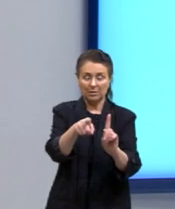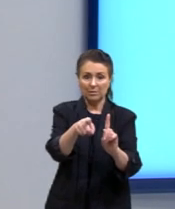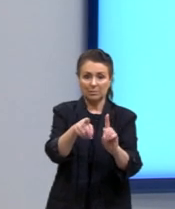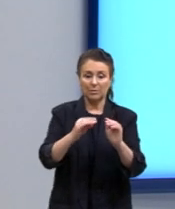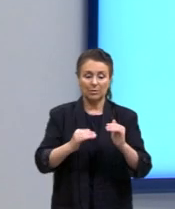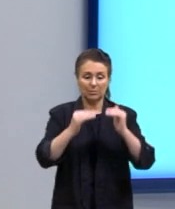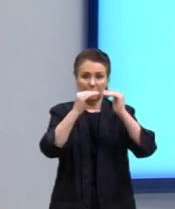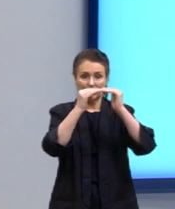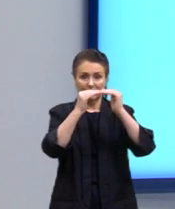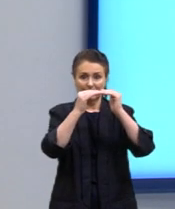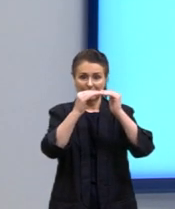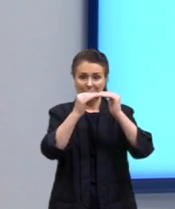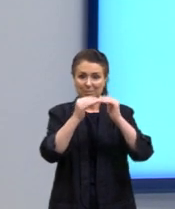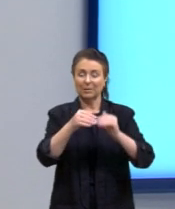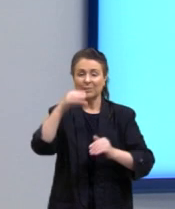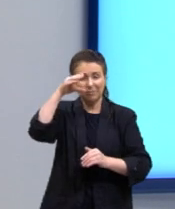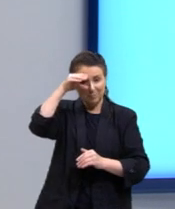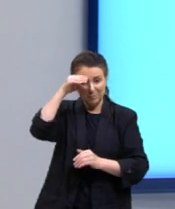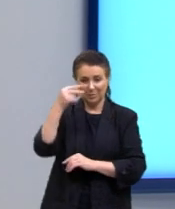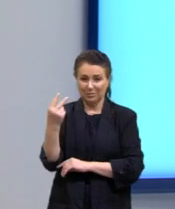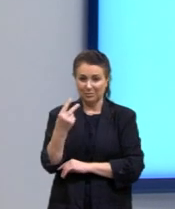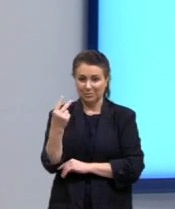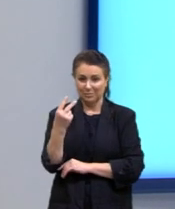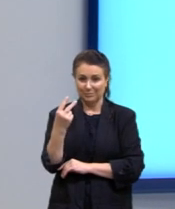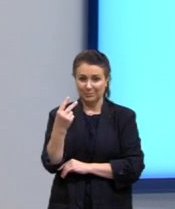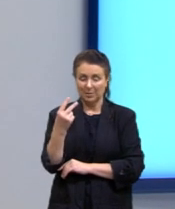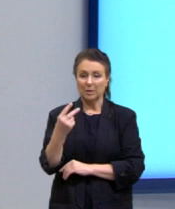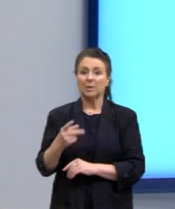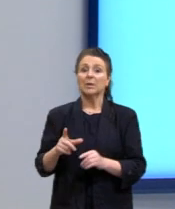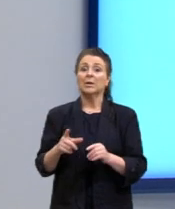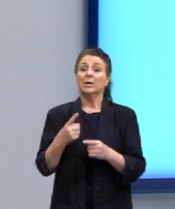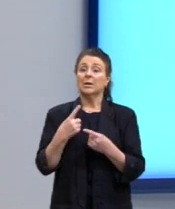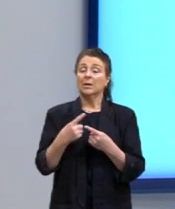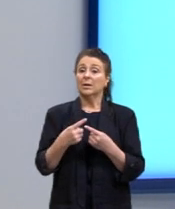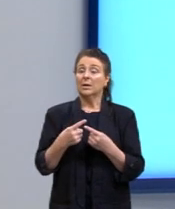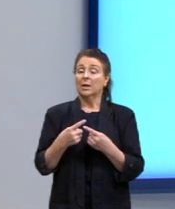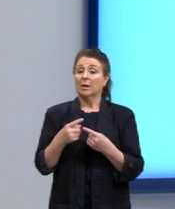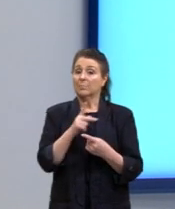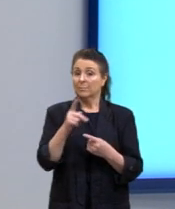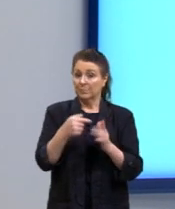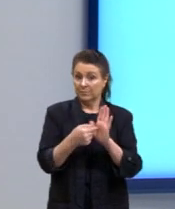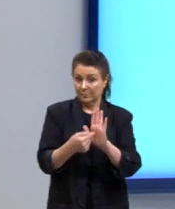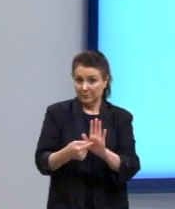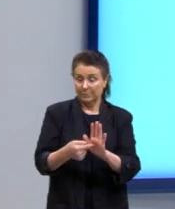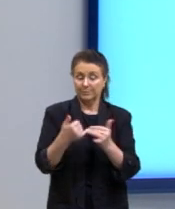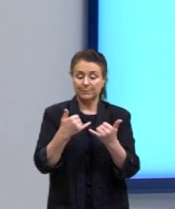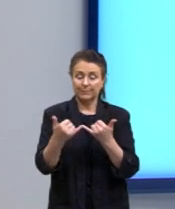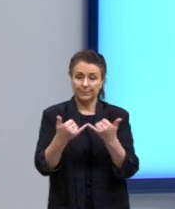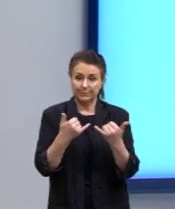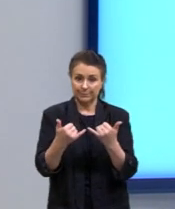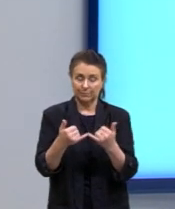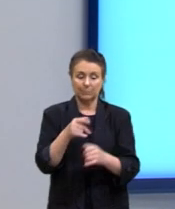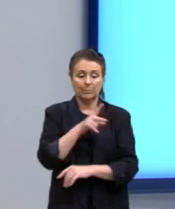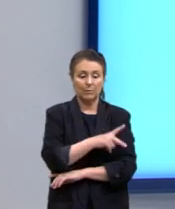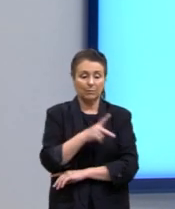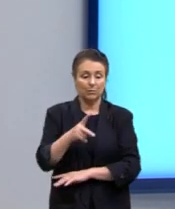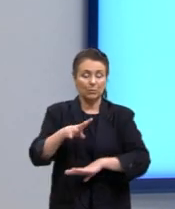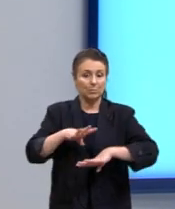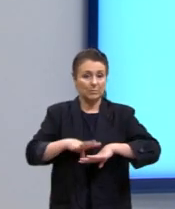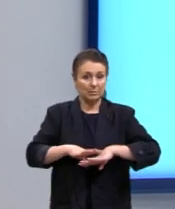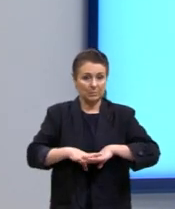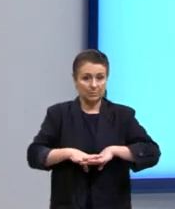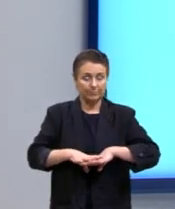observada um pouquinho neles E aí nós vamos considerar um exemplo suponha um professor de matemática